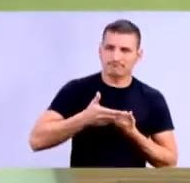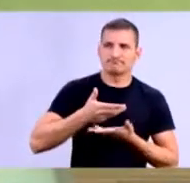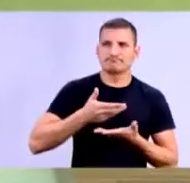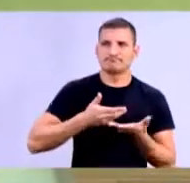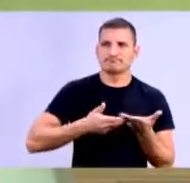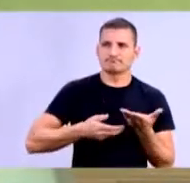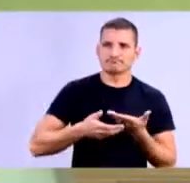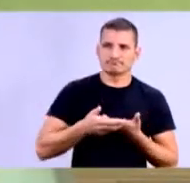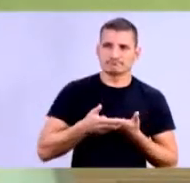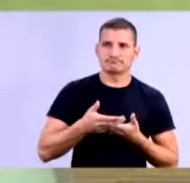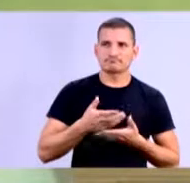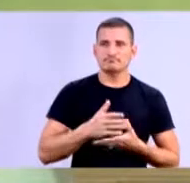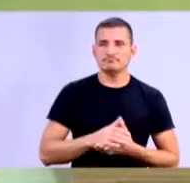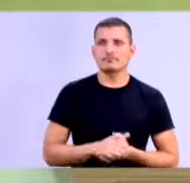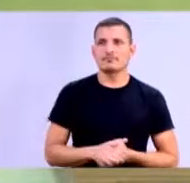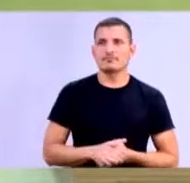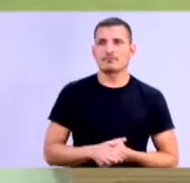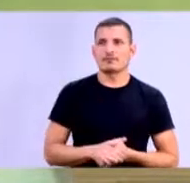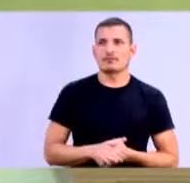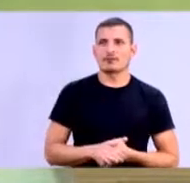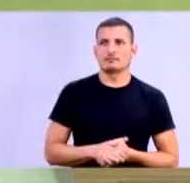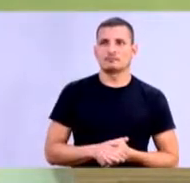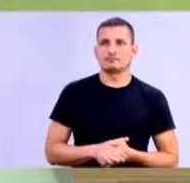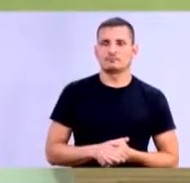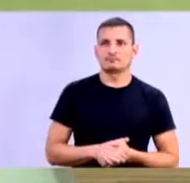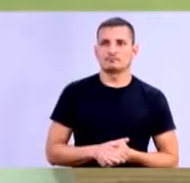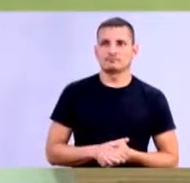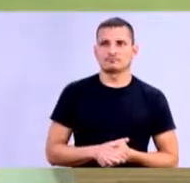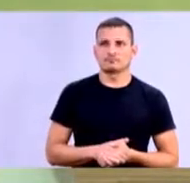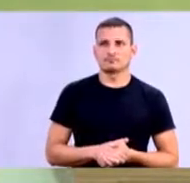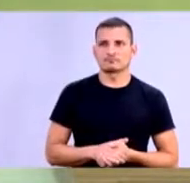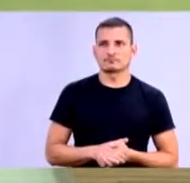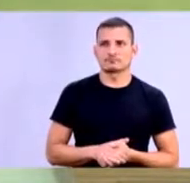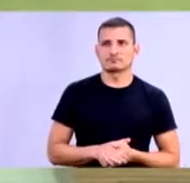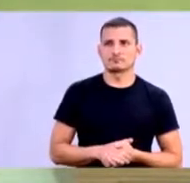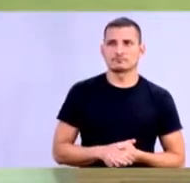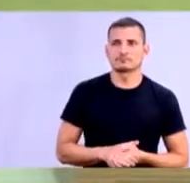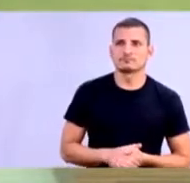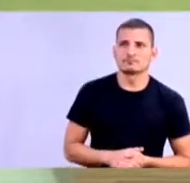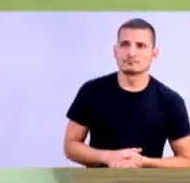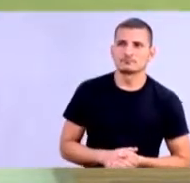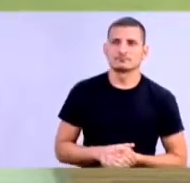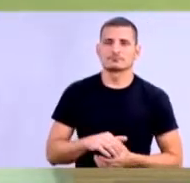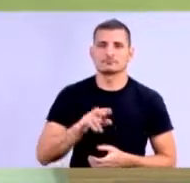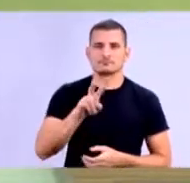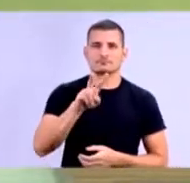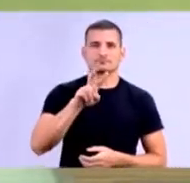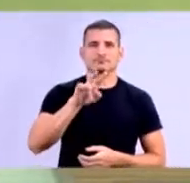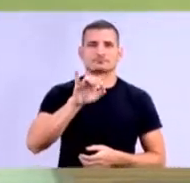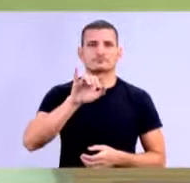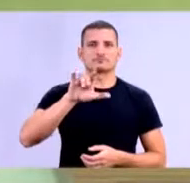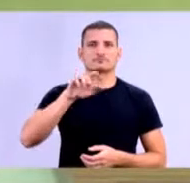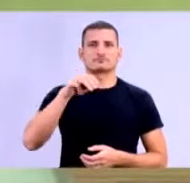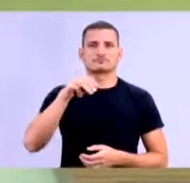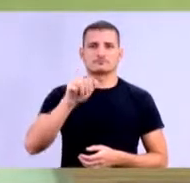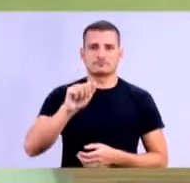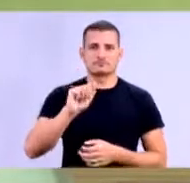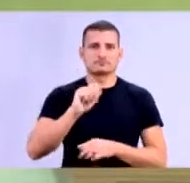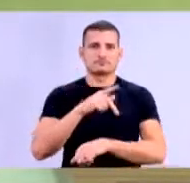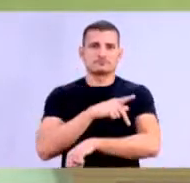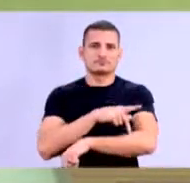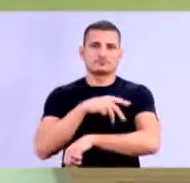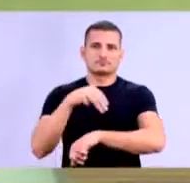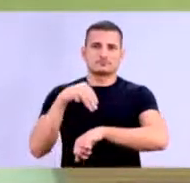de aprendizagem. E citou os mesmos princípios, assim como a Vilma, de Presidente Médici,